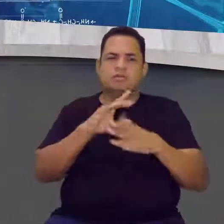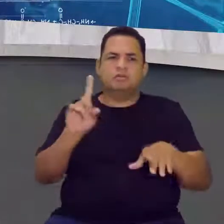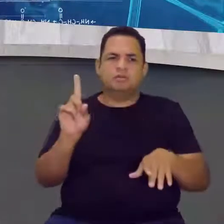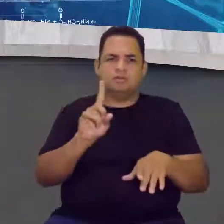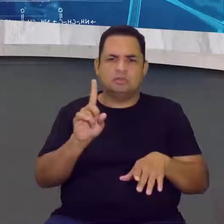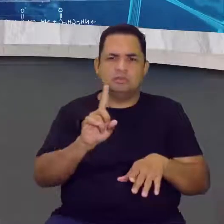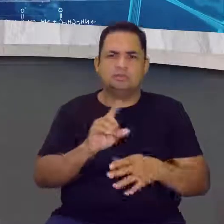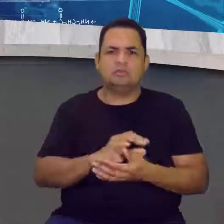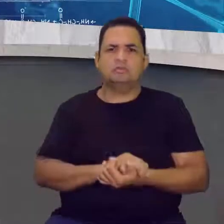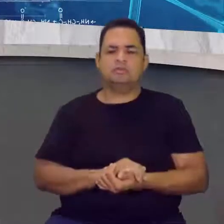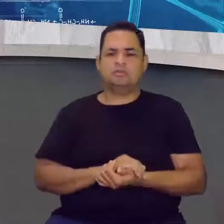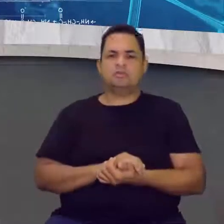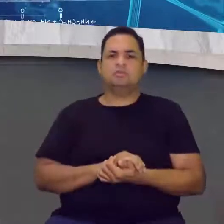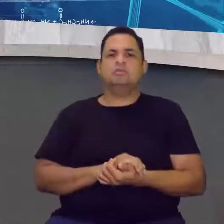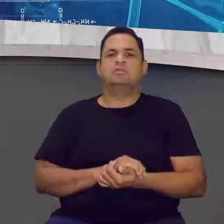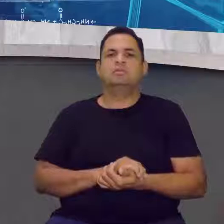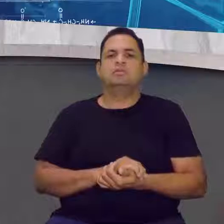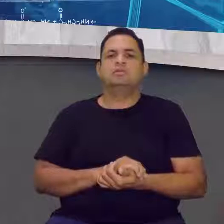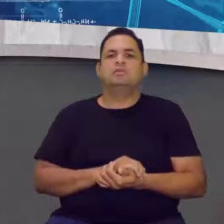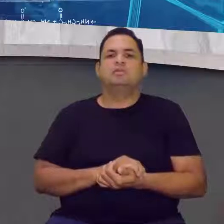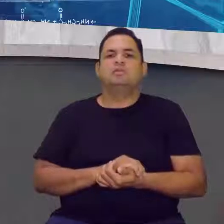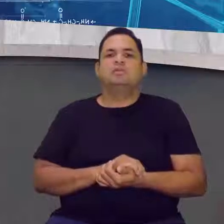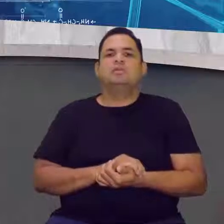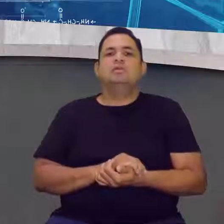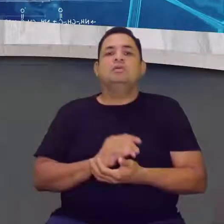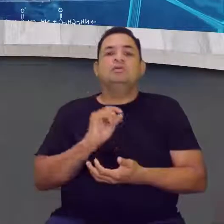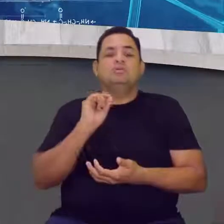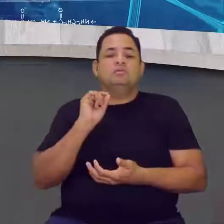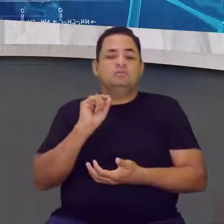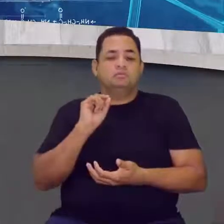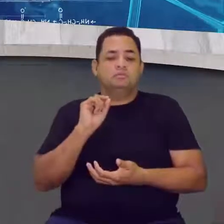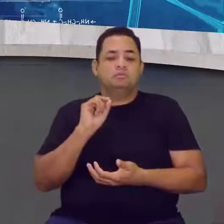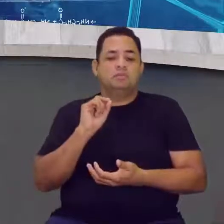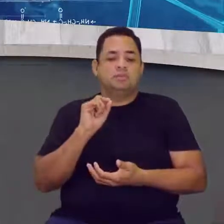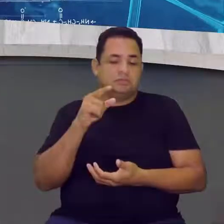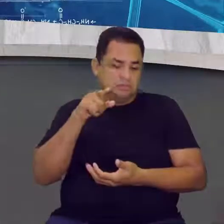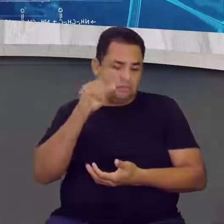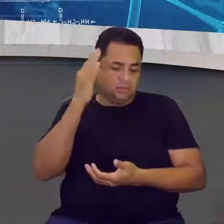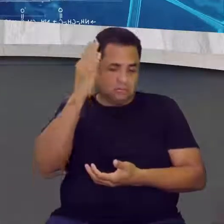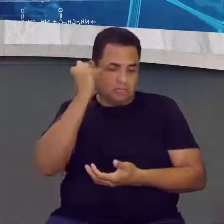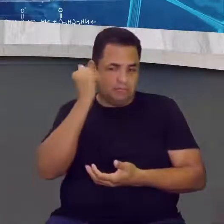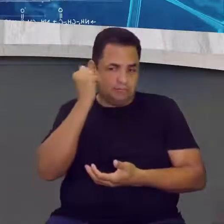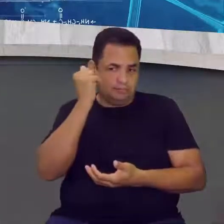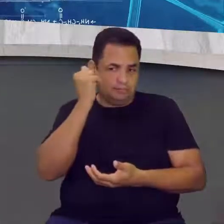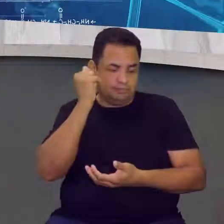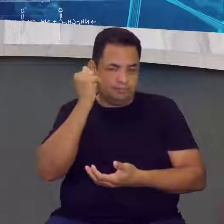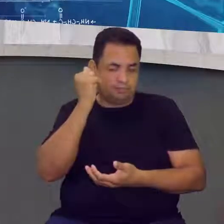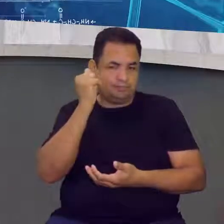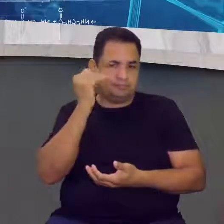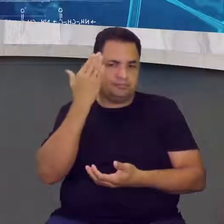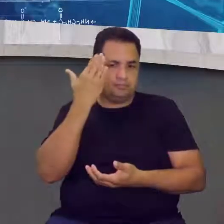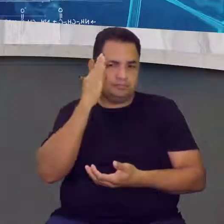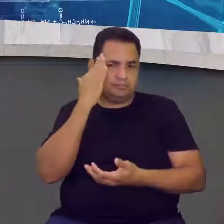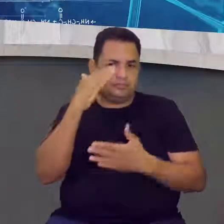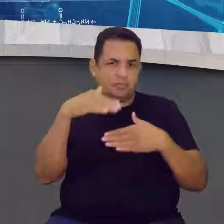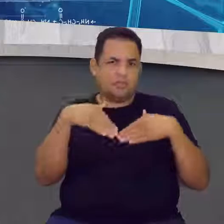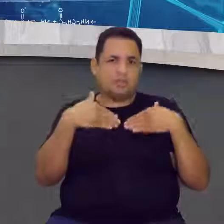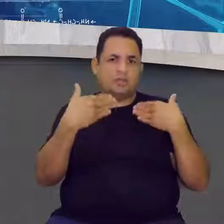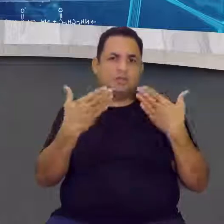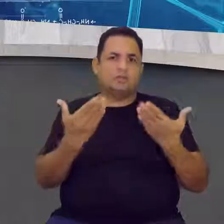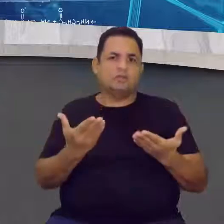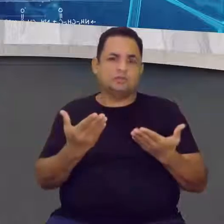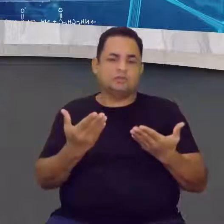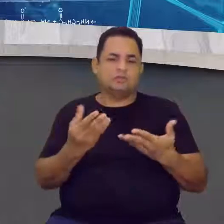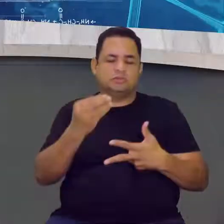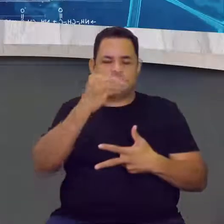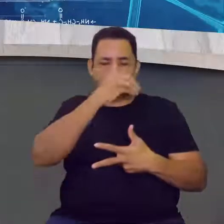vamos conversar um pouquinho, acabou ainda não. O que eu quero que vocês tenham em mente? Que vocês entendam que quando a gente está falando de